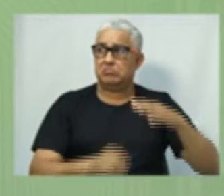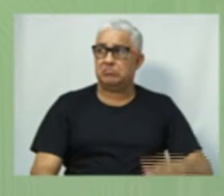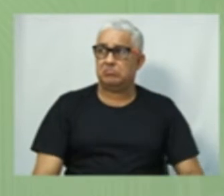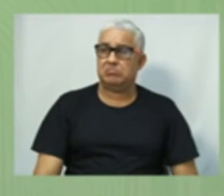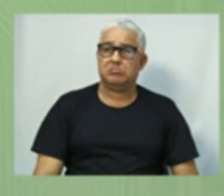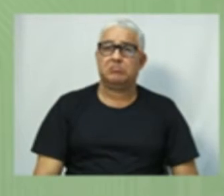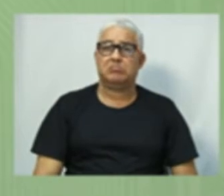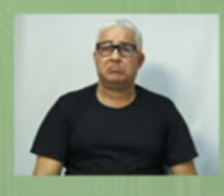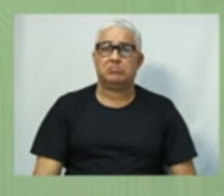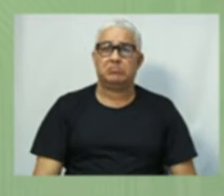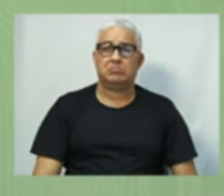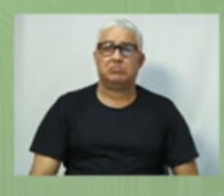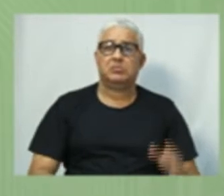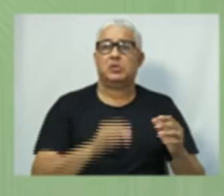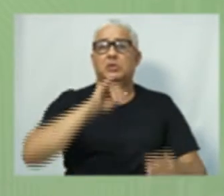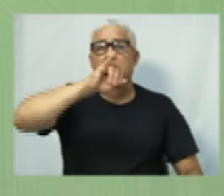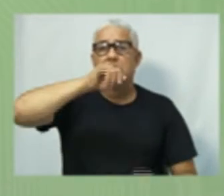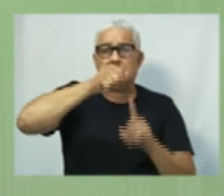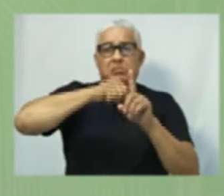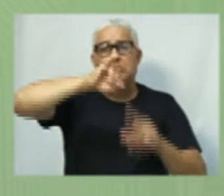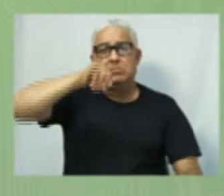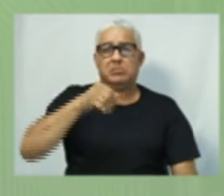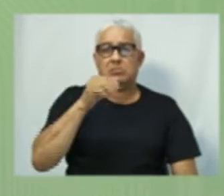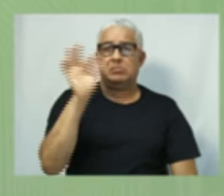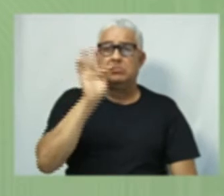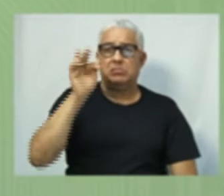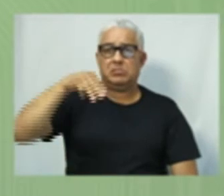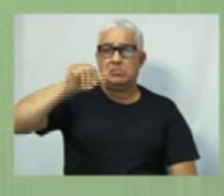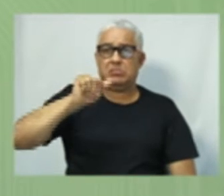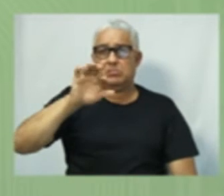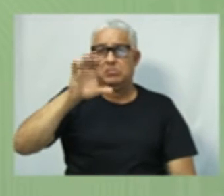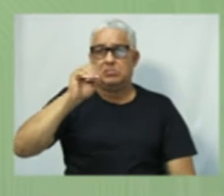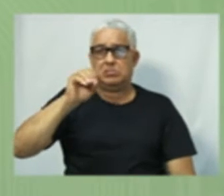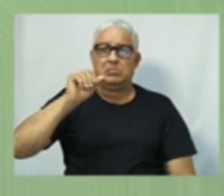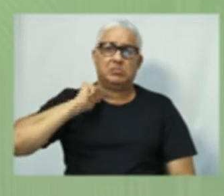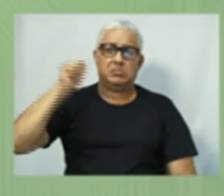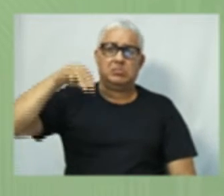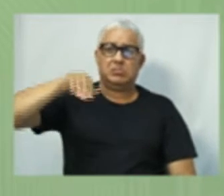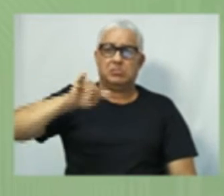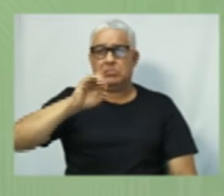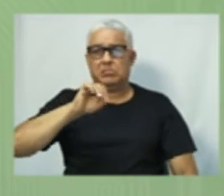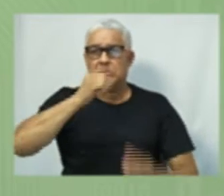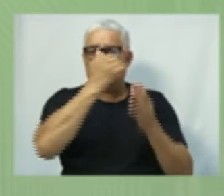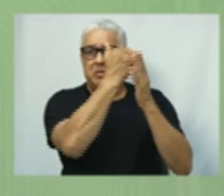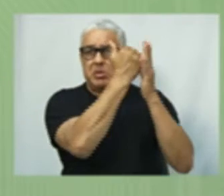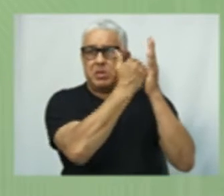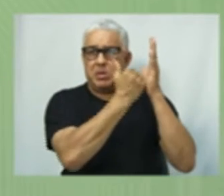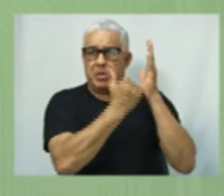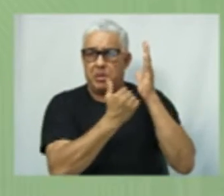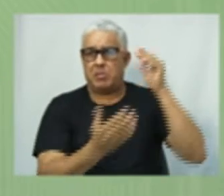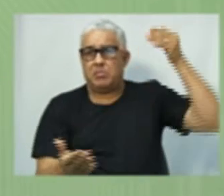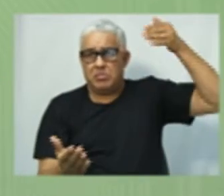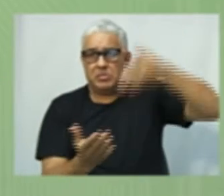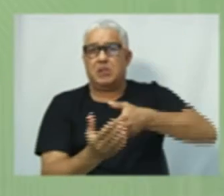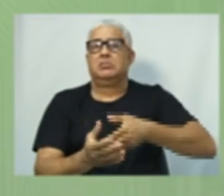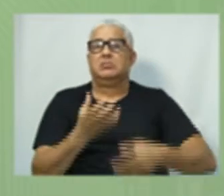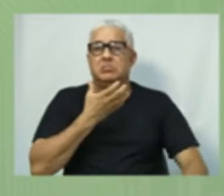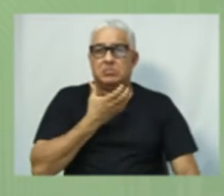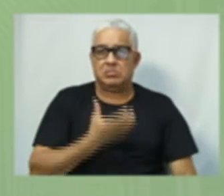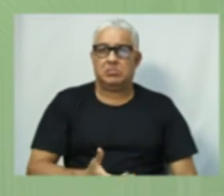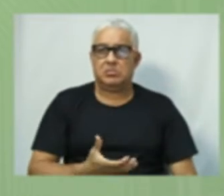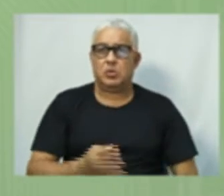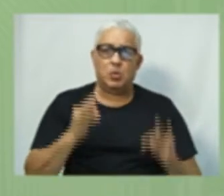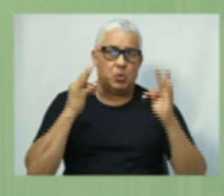foram janeiro, fevereiro, março, abril, maio, junho, julho, agosto, setembro, outubro, novembro. Foram dados